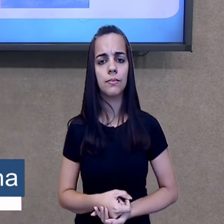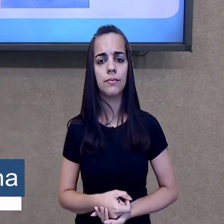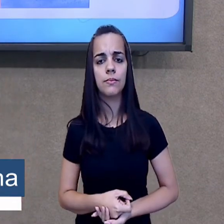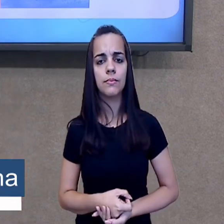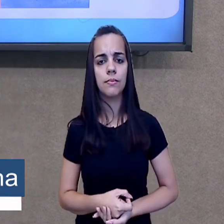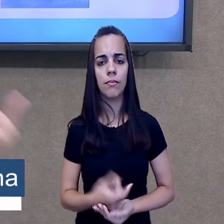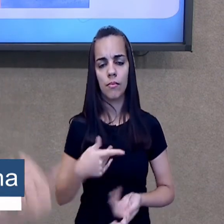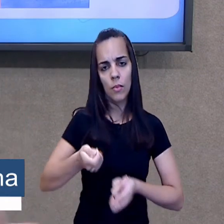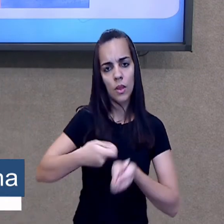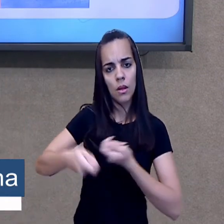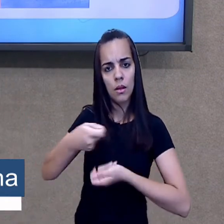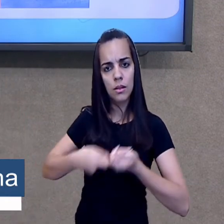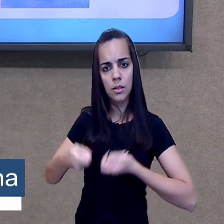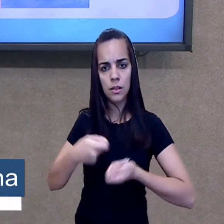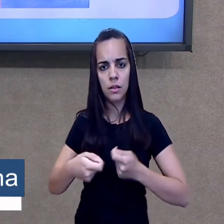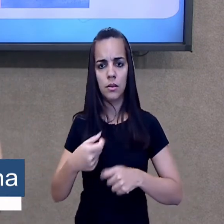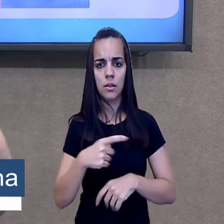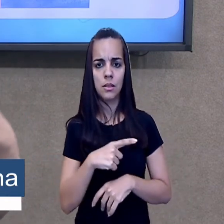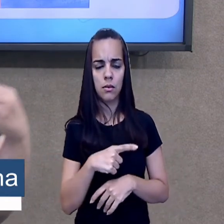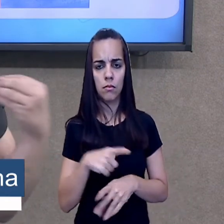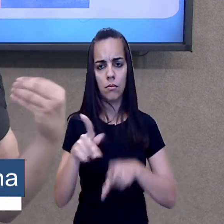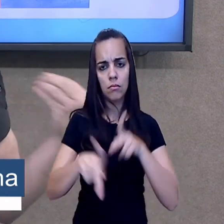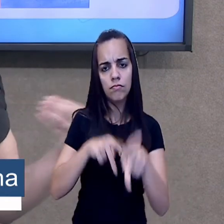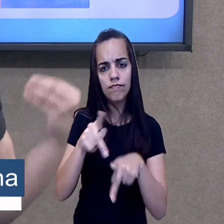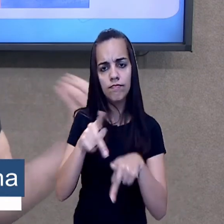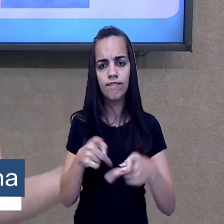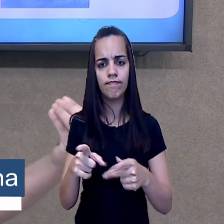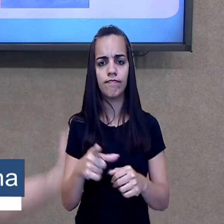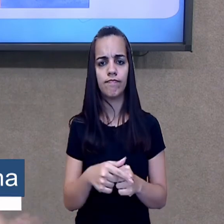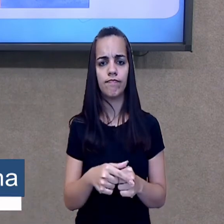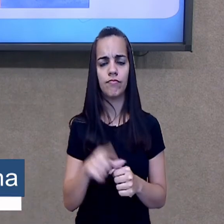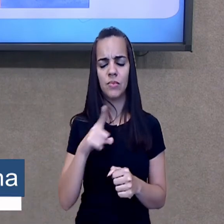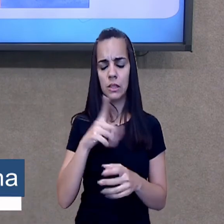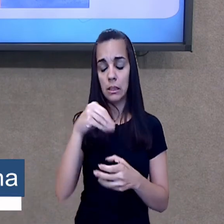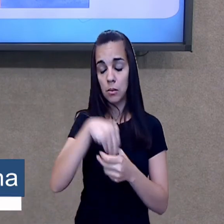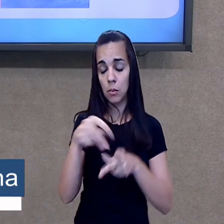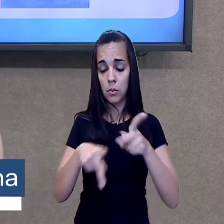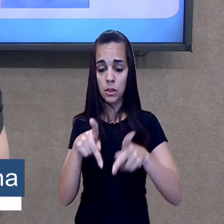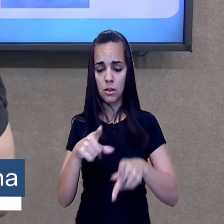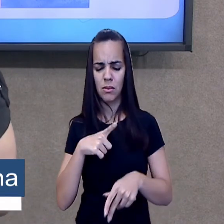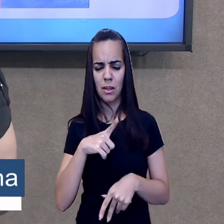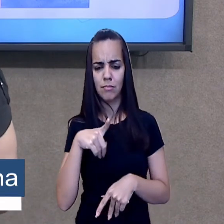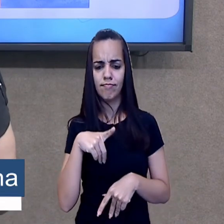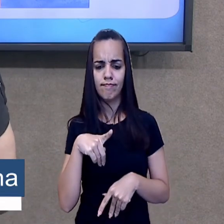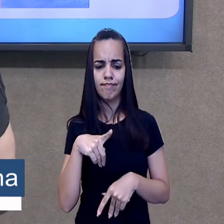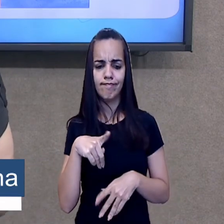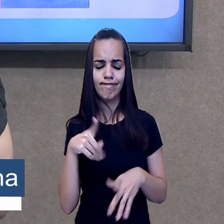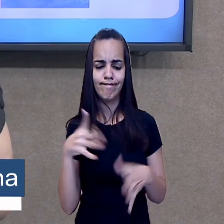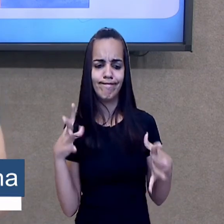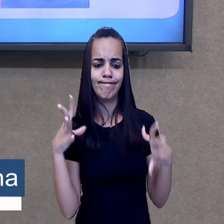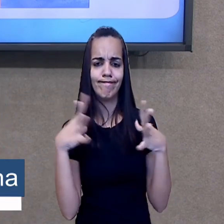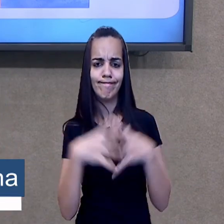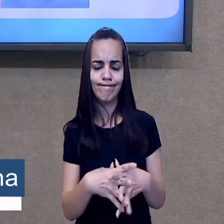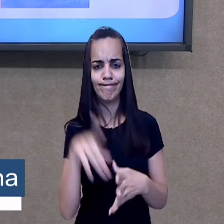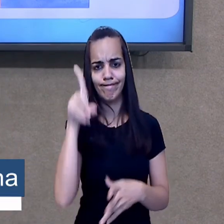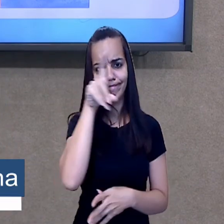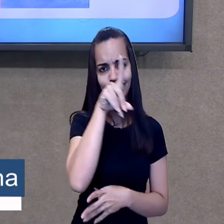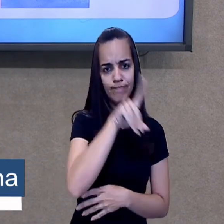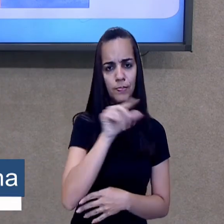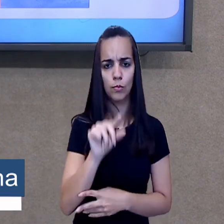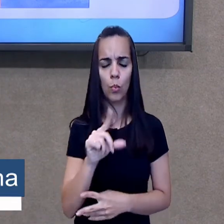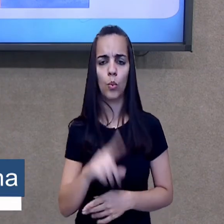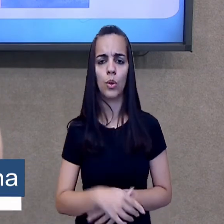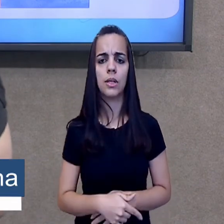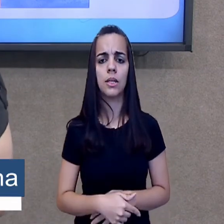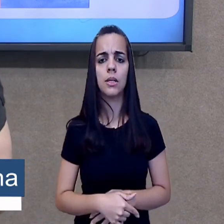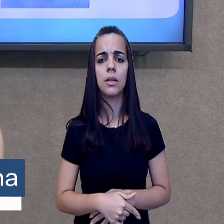a economia, a população está economicamente prejudicada, a política